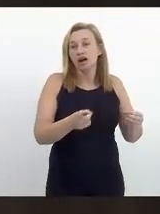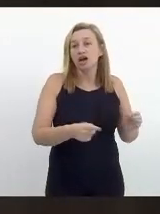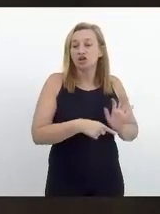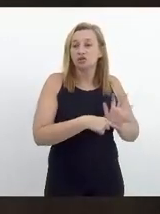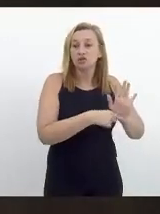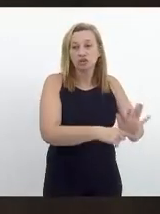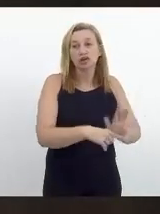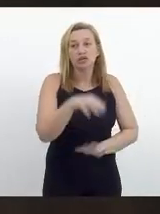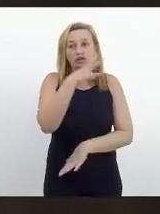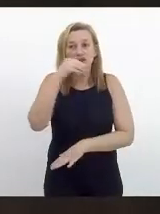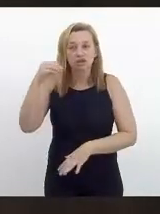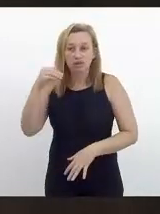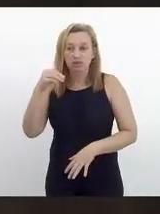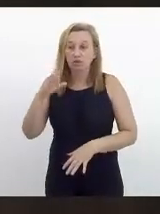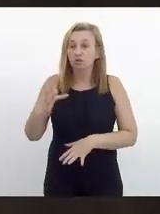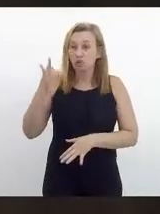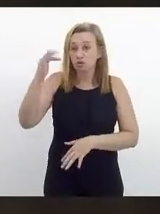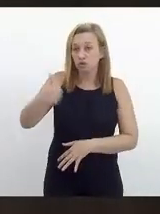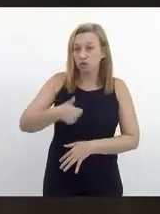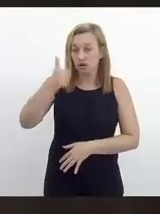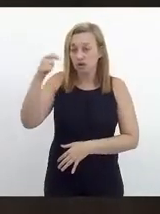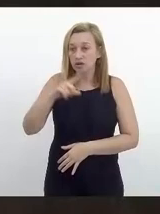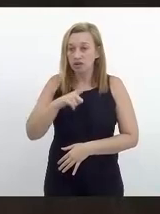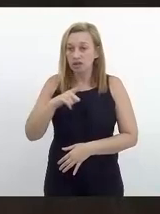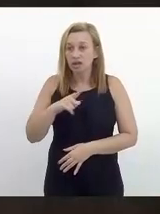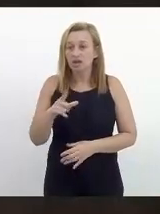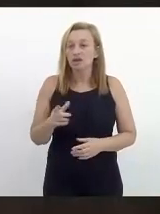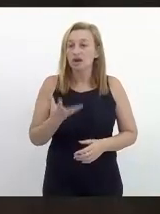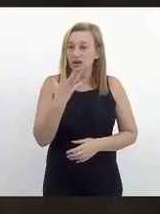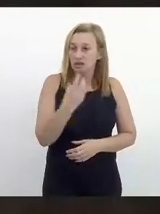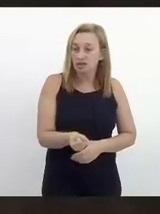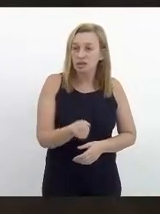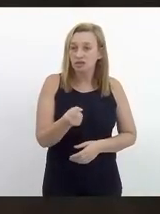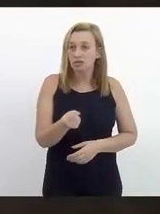nova expectativa de futuro. Eu dou parecer